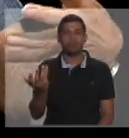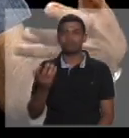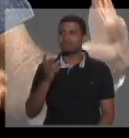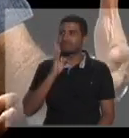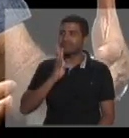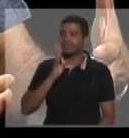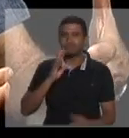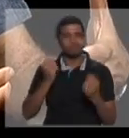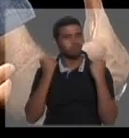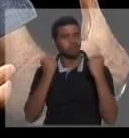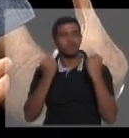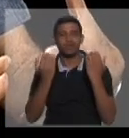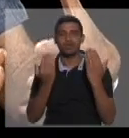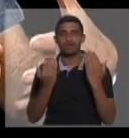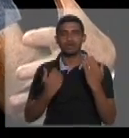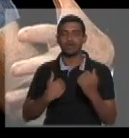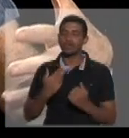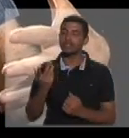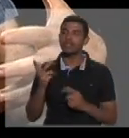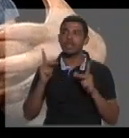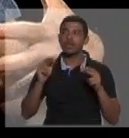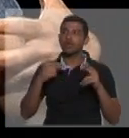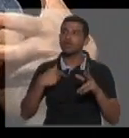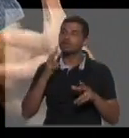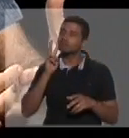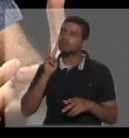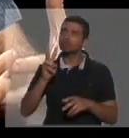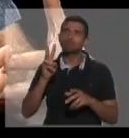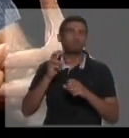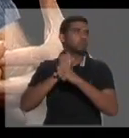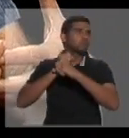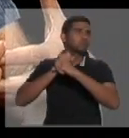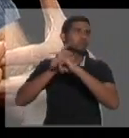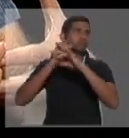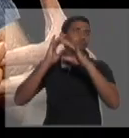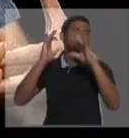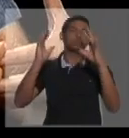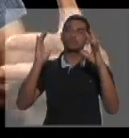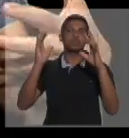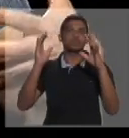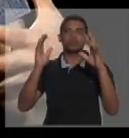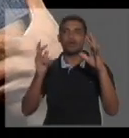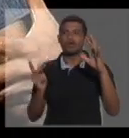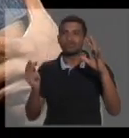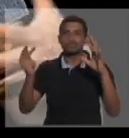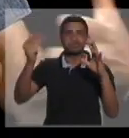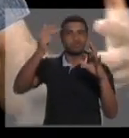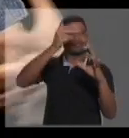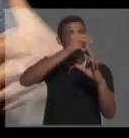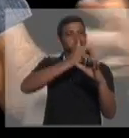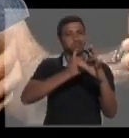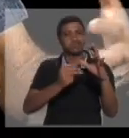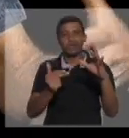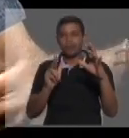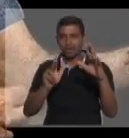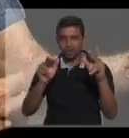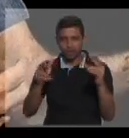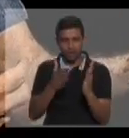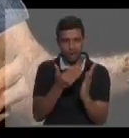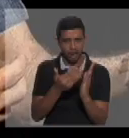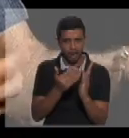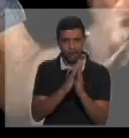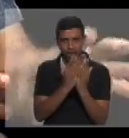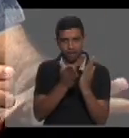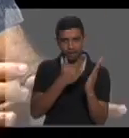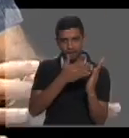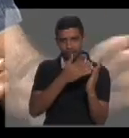de novidade, ou seja, assim, eu vou estar olhando um recorte que a princípio não é igual ao que já